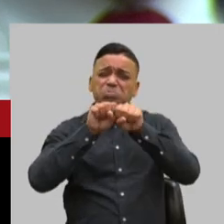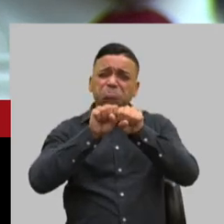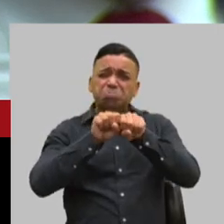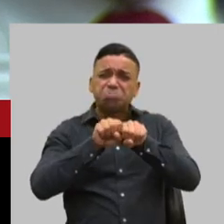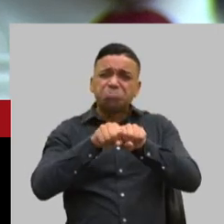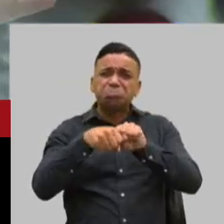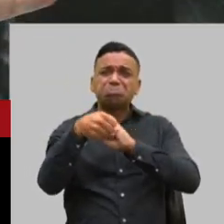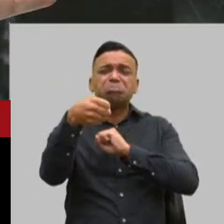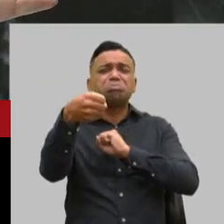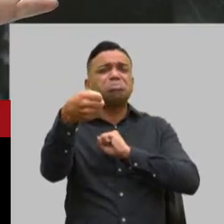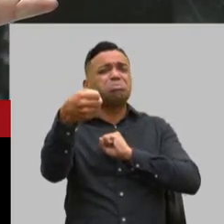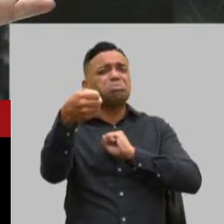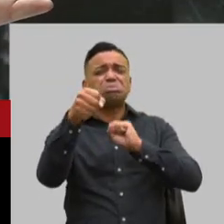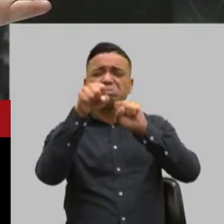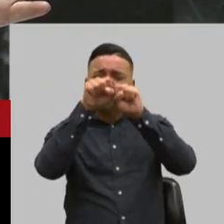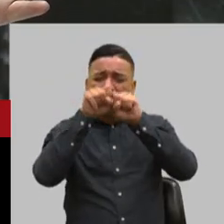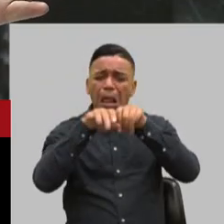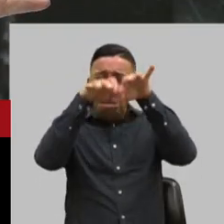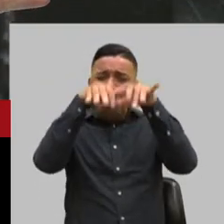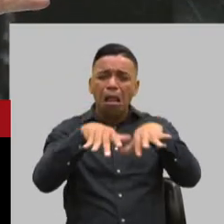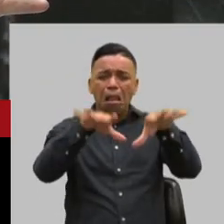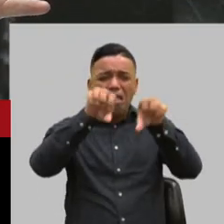seu povo